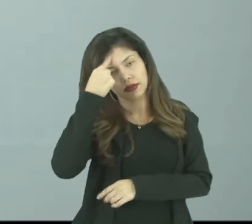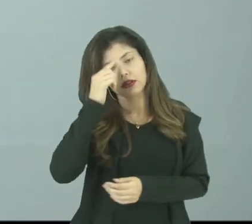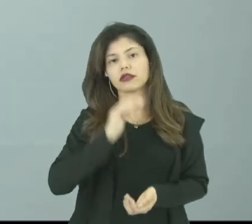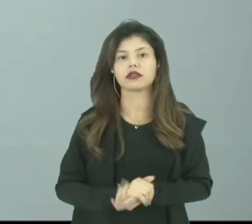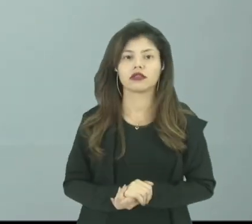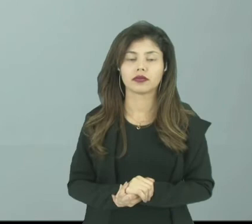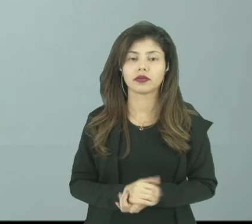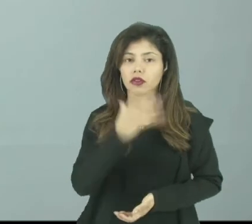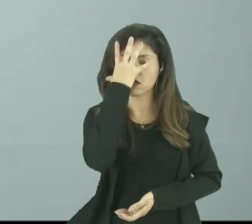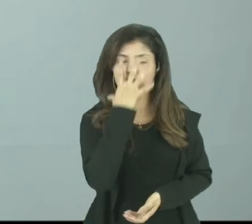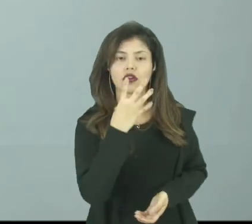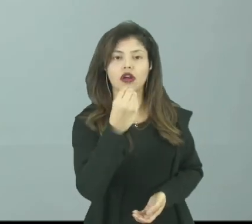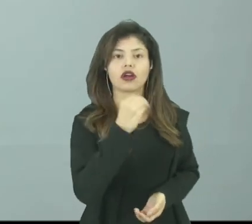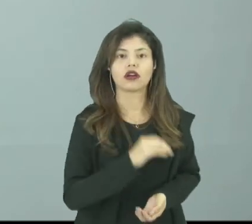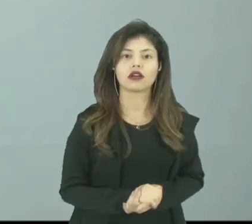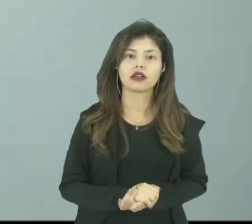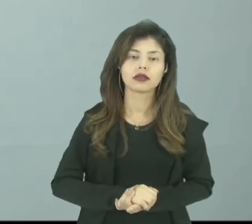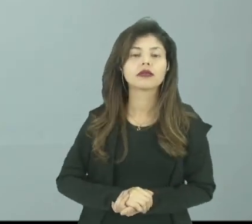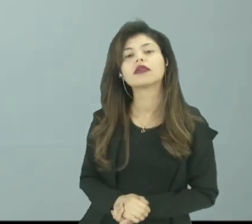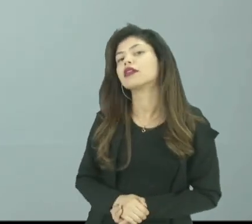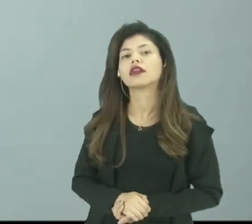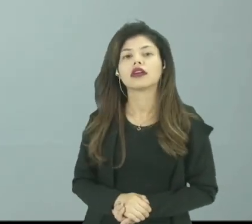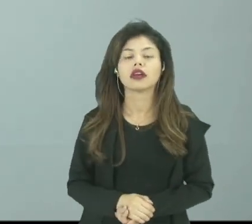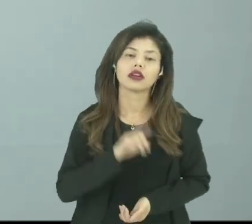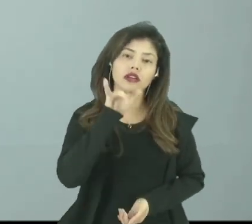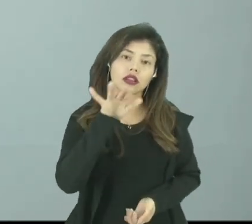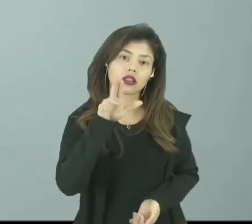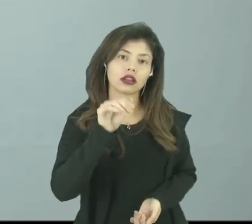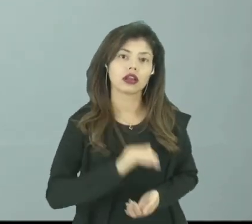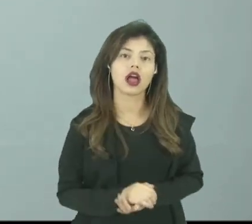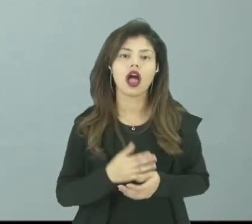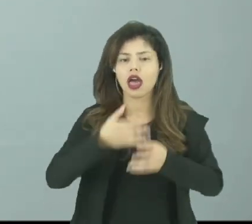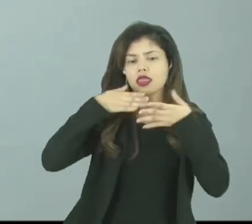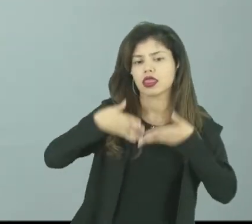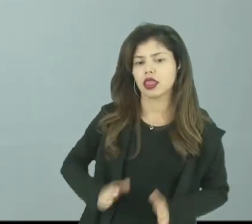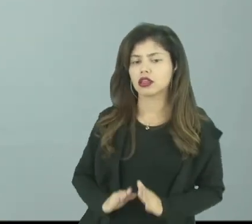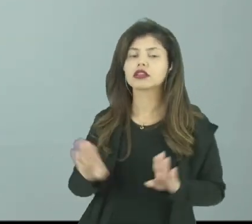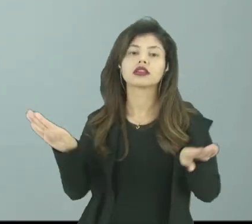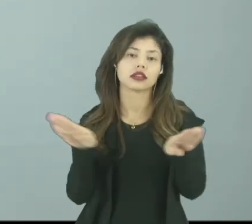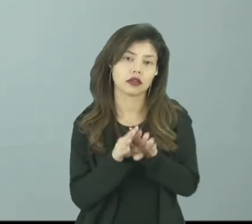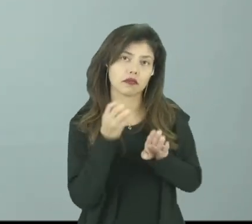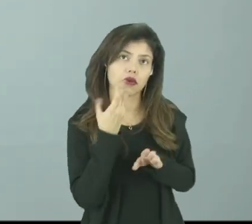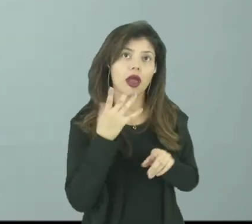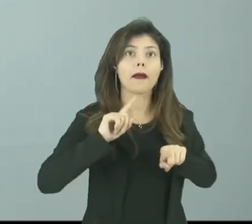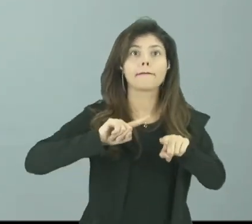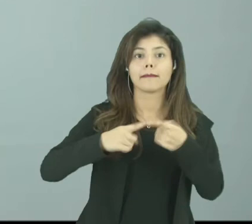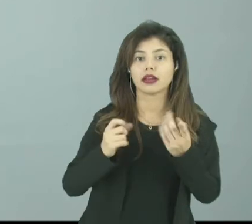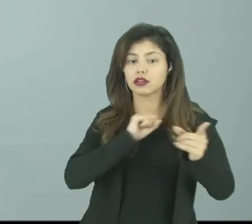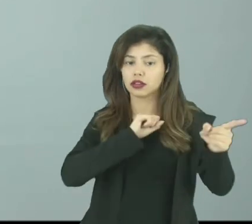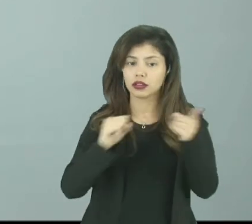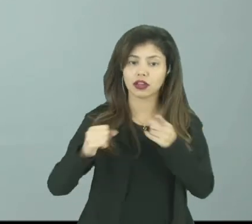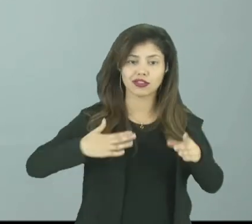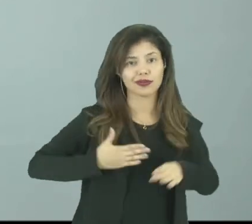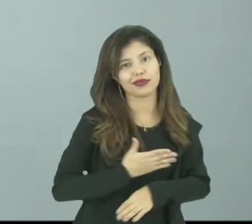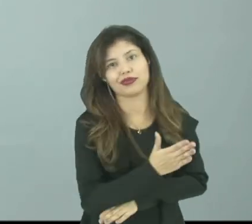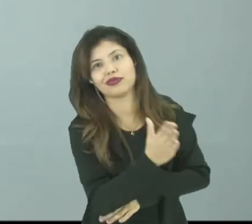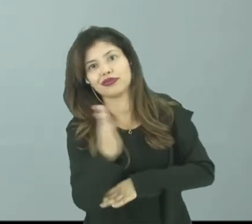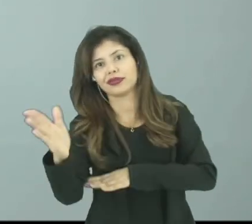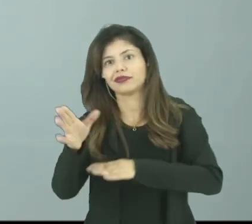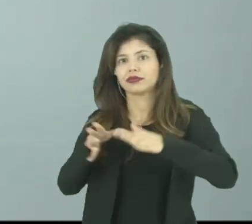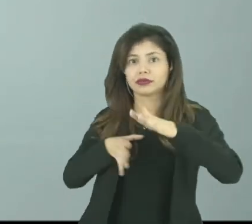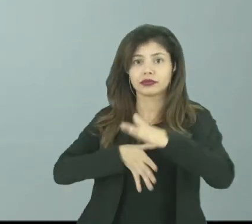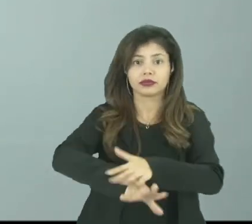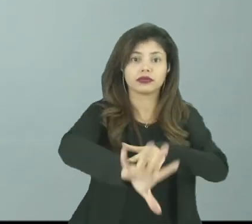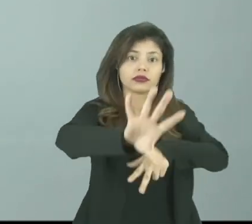e de Locke. Ele vai dizer que o ser humano nasce bom, é a sociedade que corrompe esse ser humano. Então, por